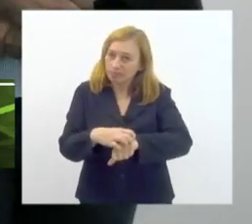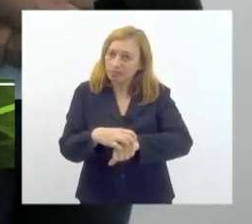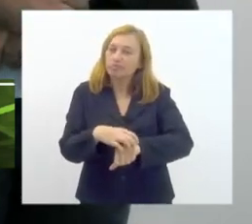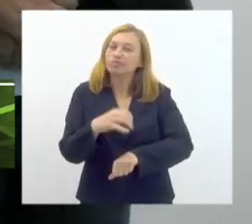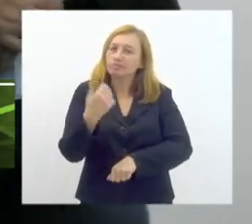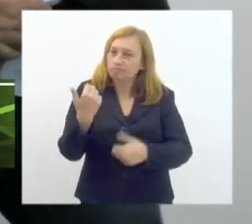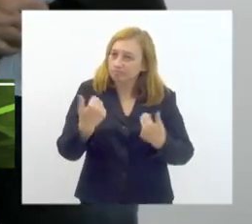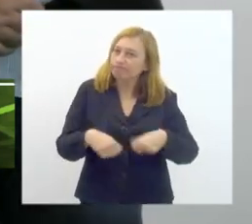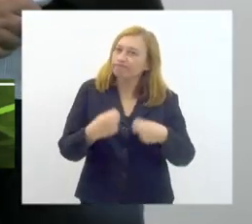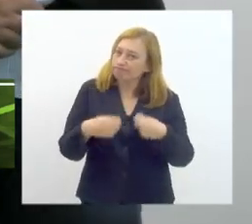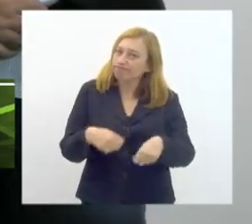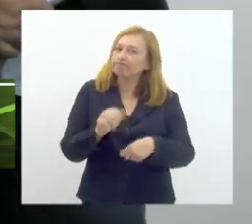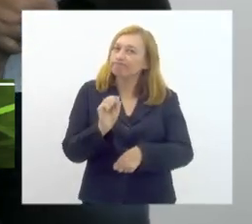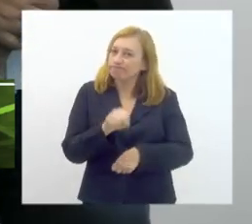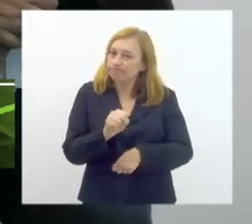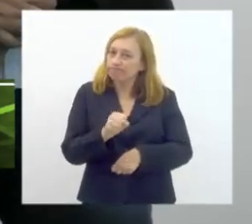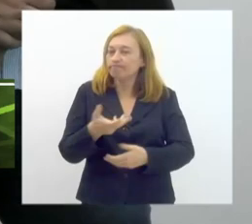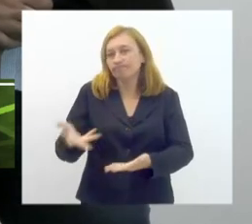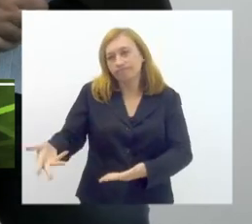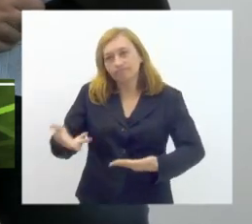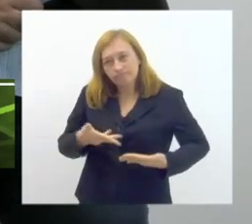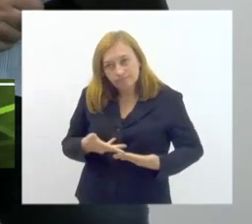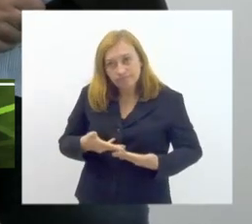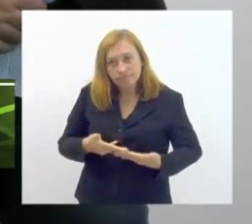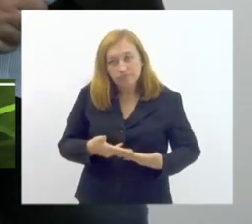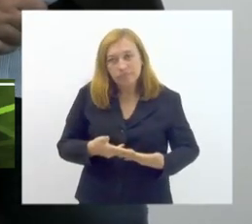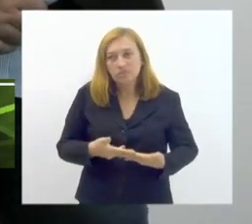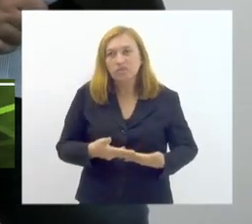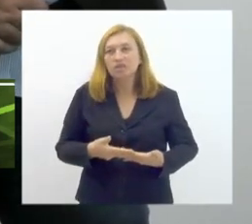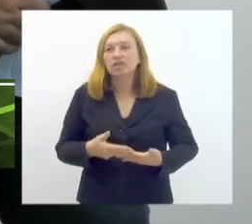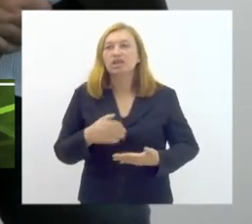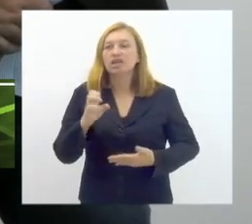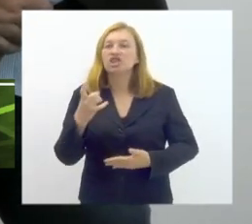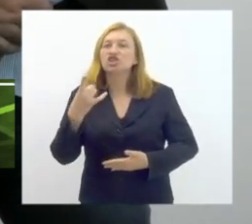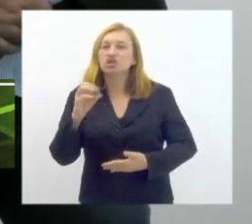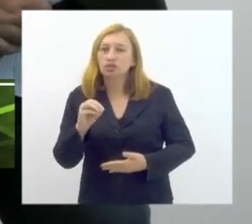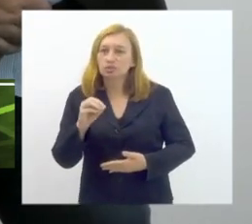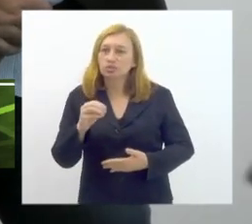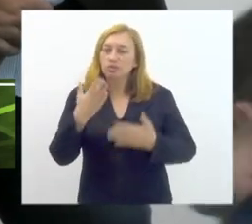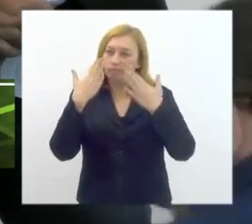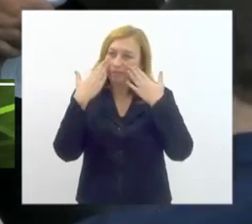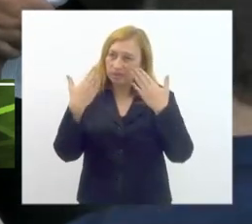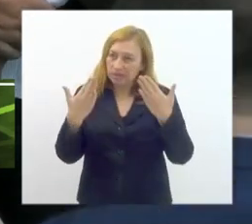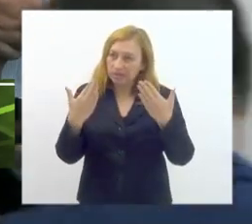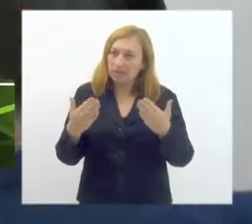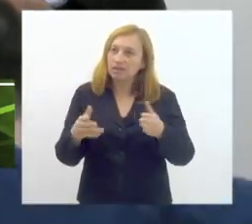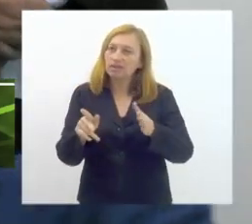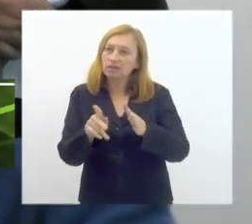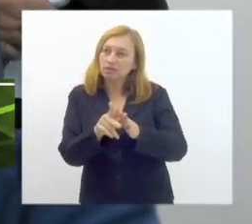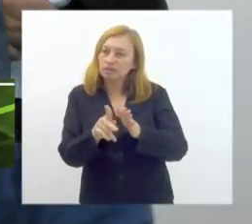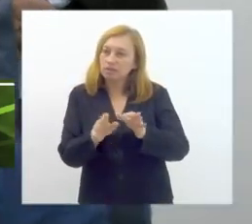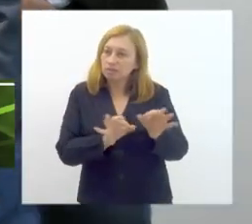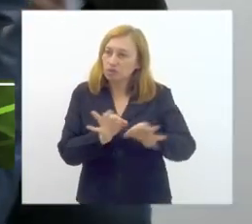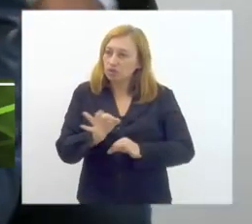uma necessidade, né? E vou convidar o Higino para vir apresentar esse projeto para a